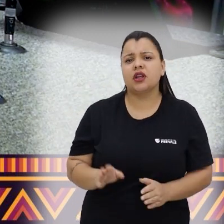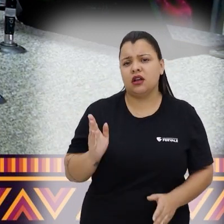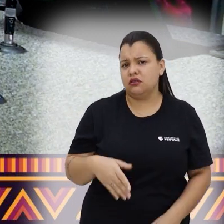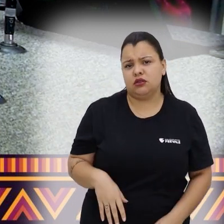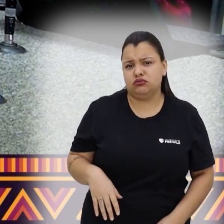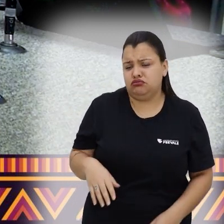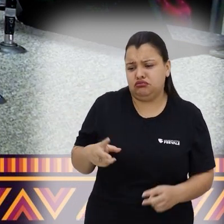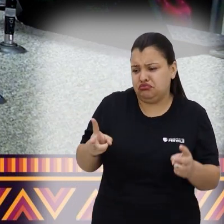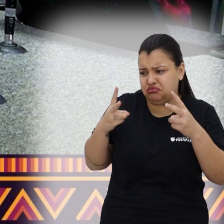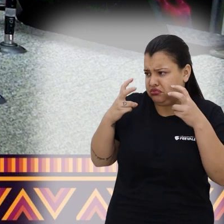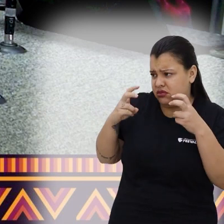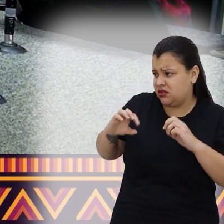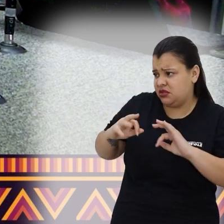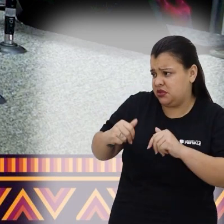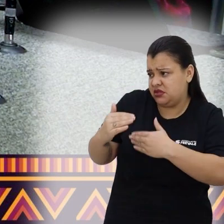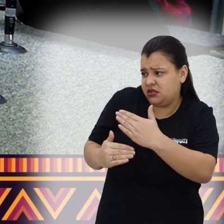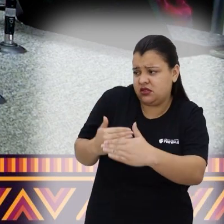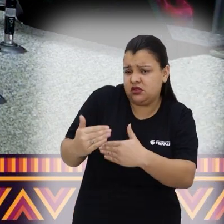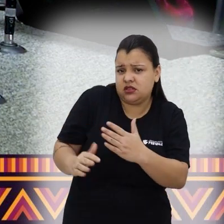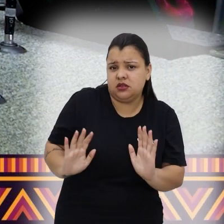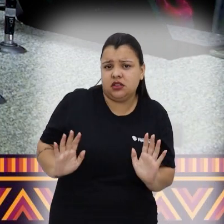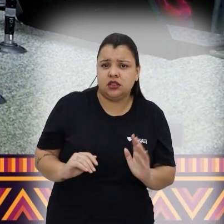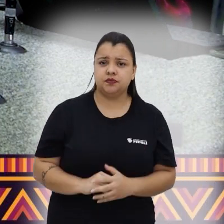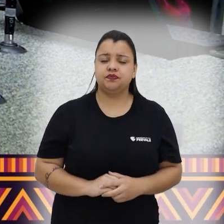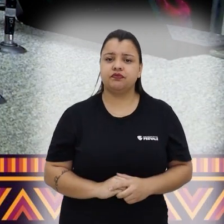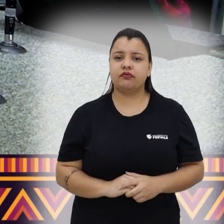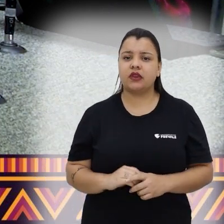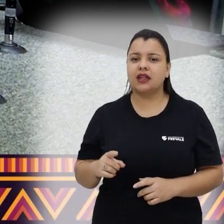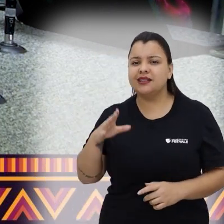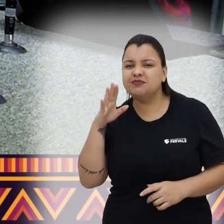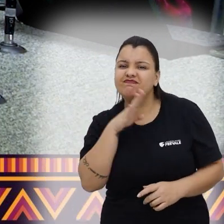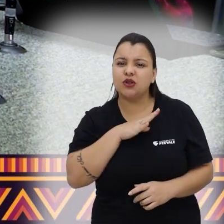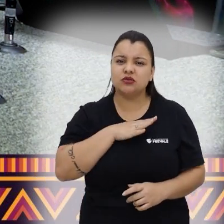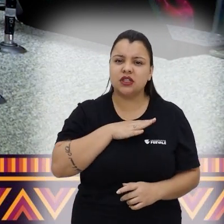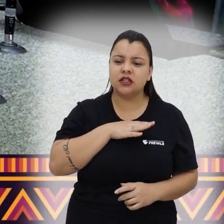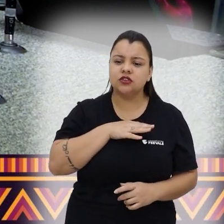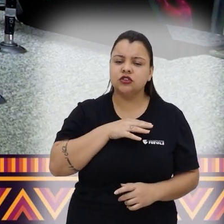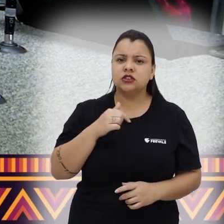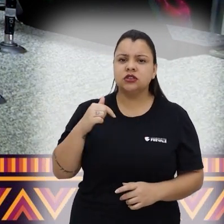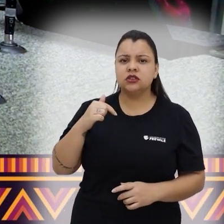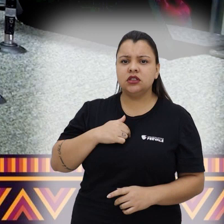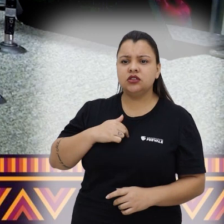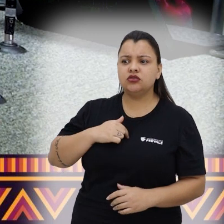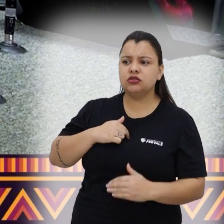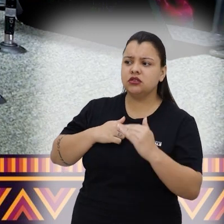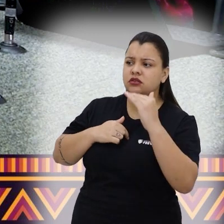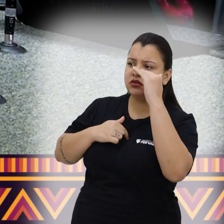caminhada. E aí a perversidade está aonde? Em te desqualificar enquanto